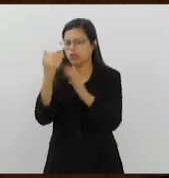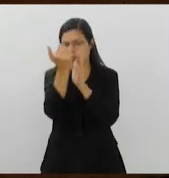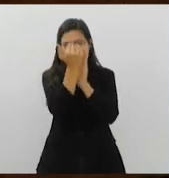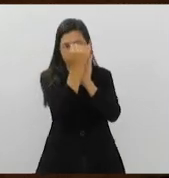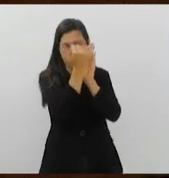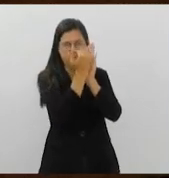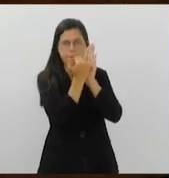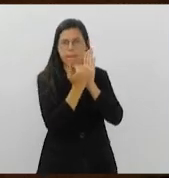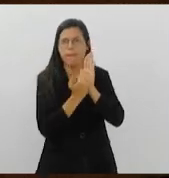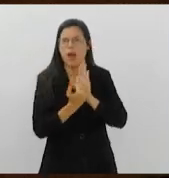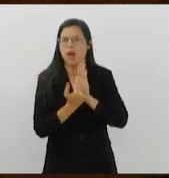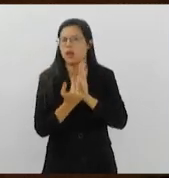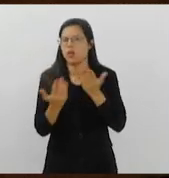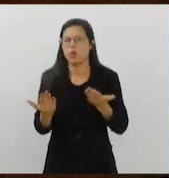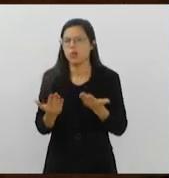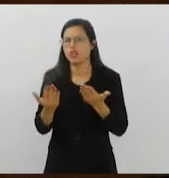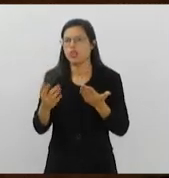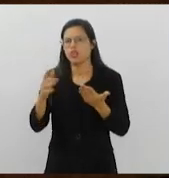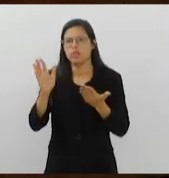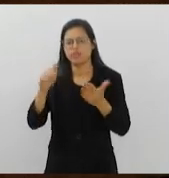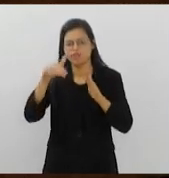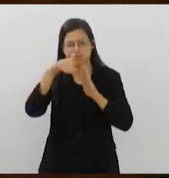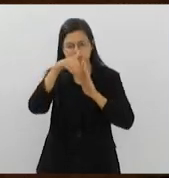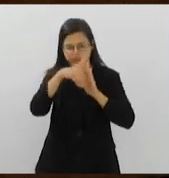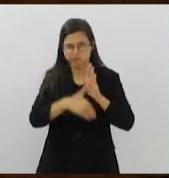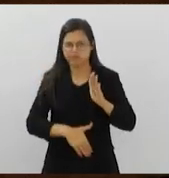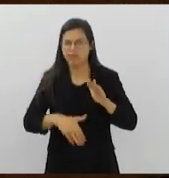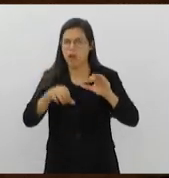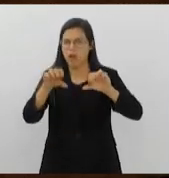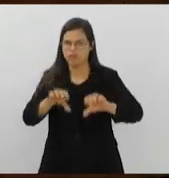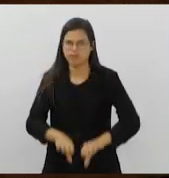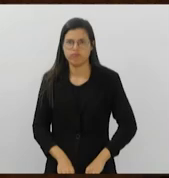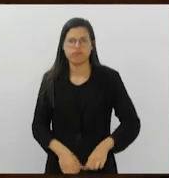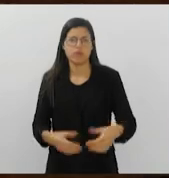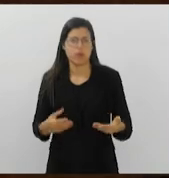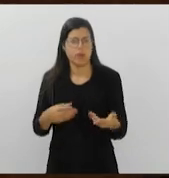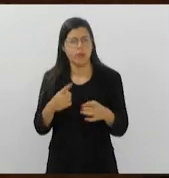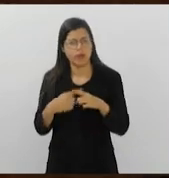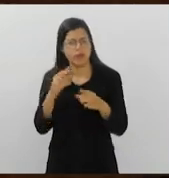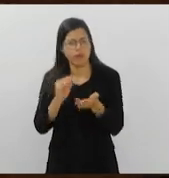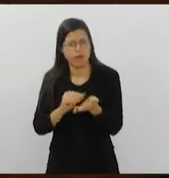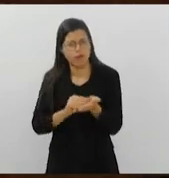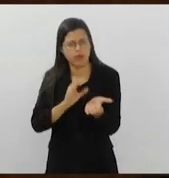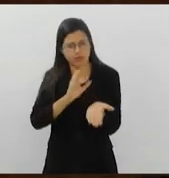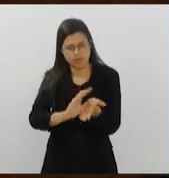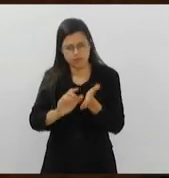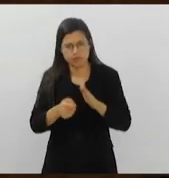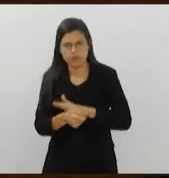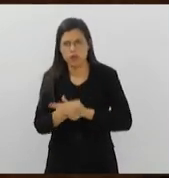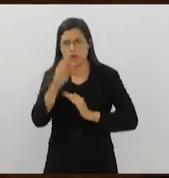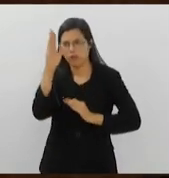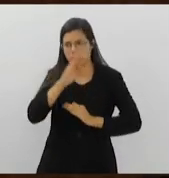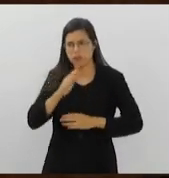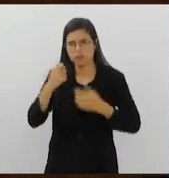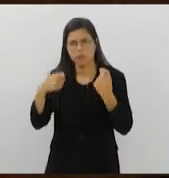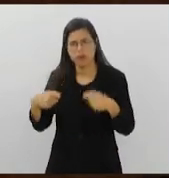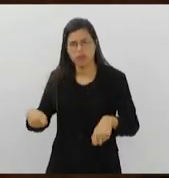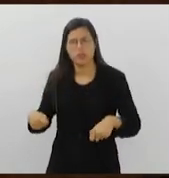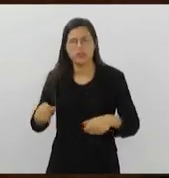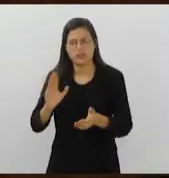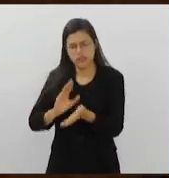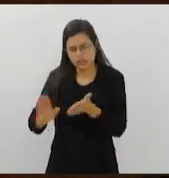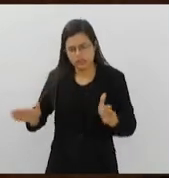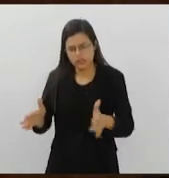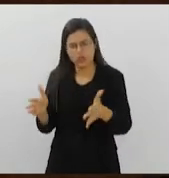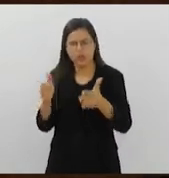hoje não se destaca mais. Isso é notório, a falta de incentivo. E o Brasil precisa incentivar cada vez mais o